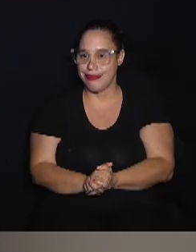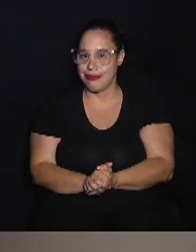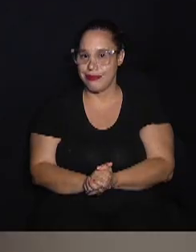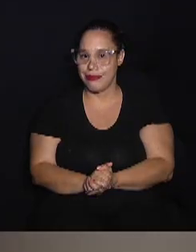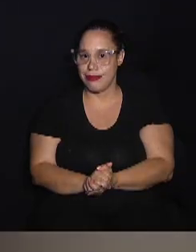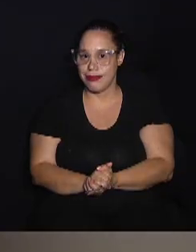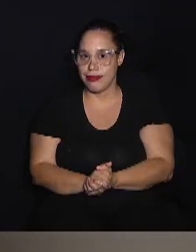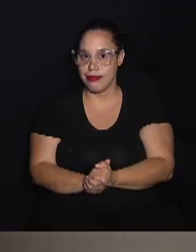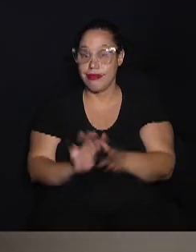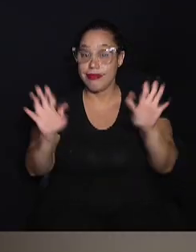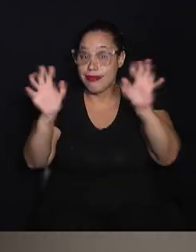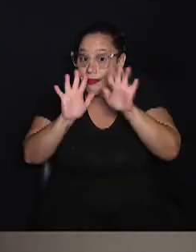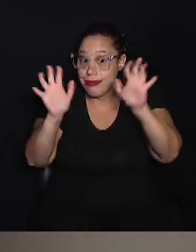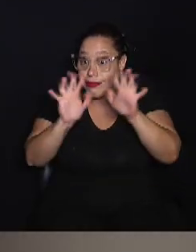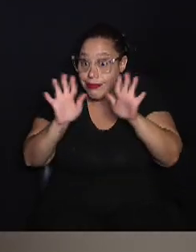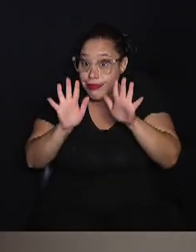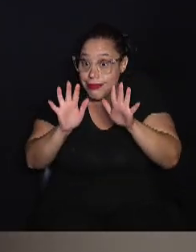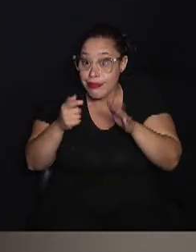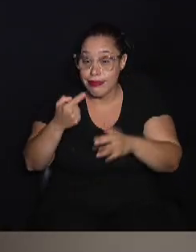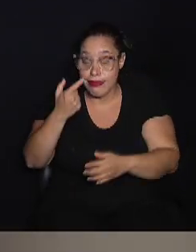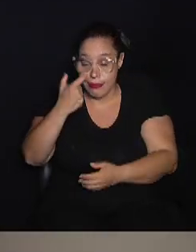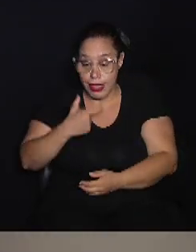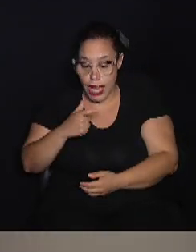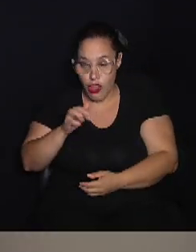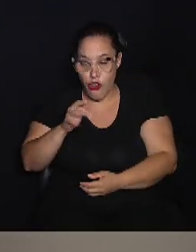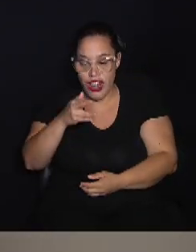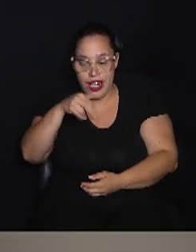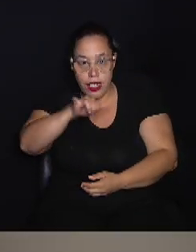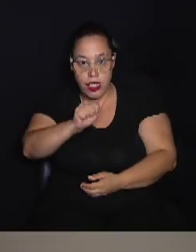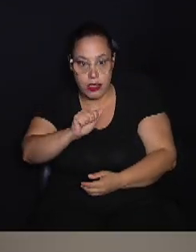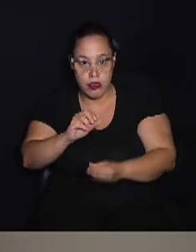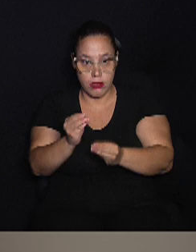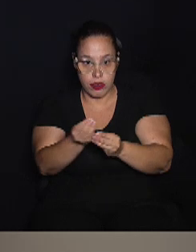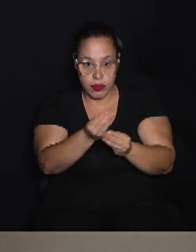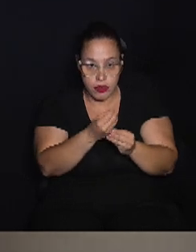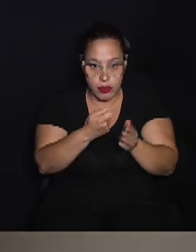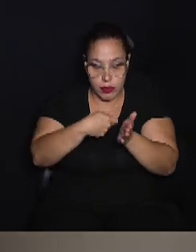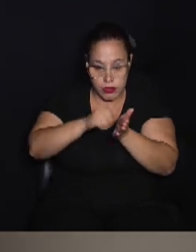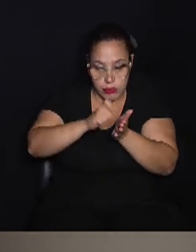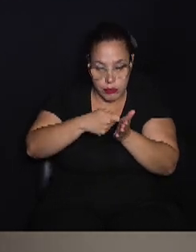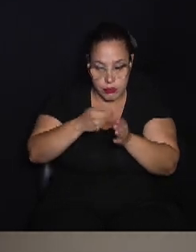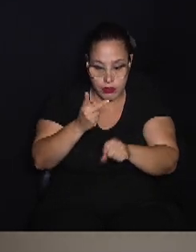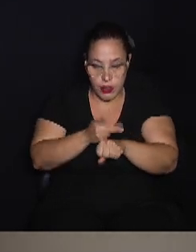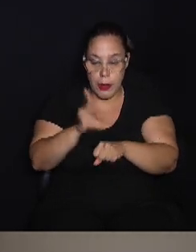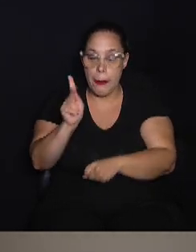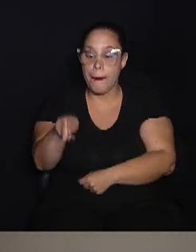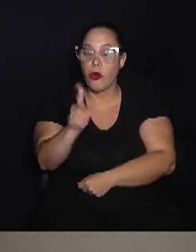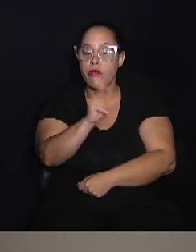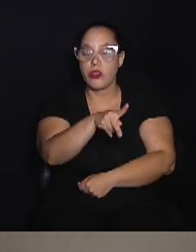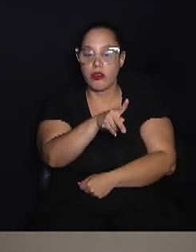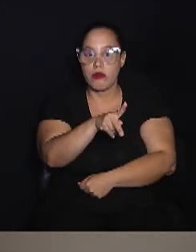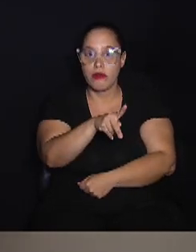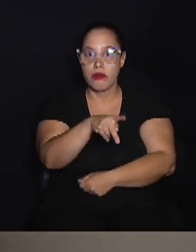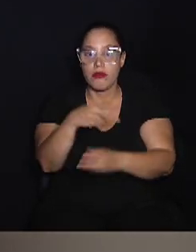recado Olá pessoal sou Fernanda Nadal designer de bordados em pedrarias e professora ten um convite muito